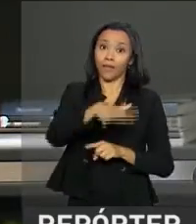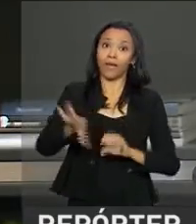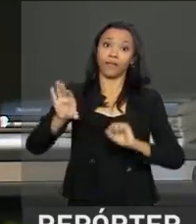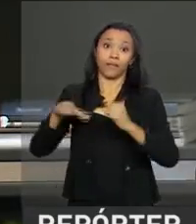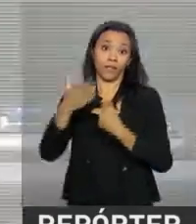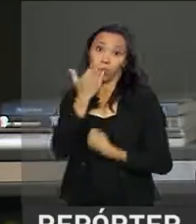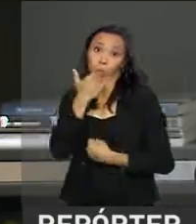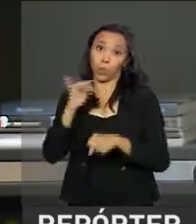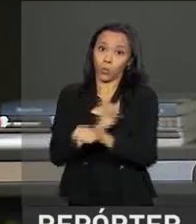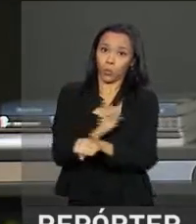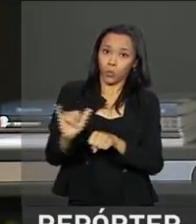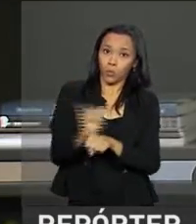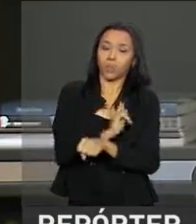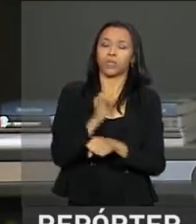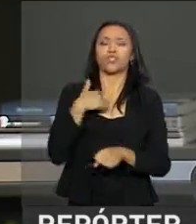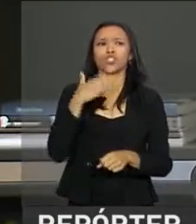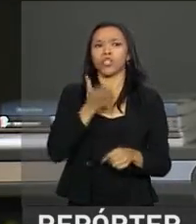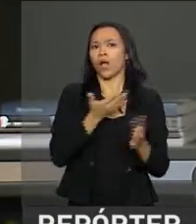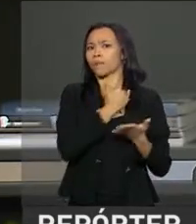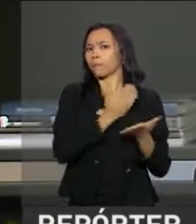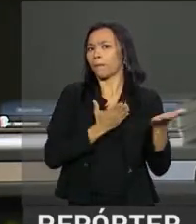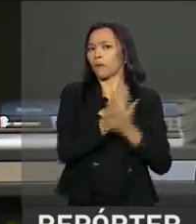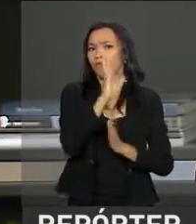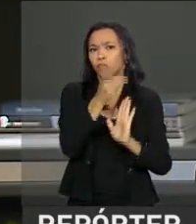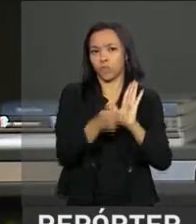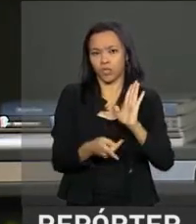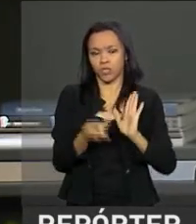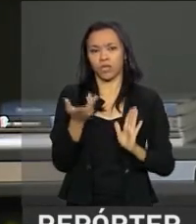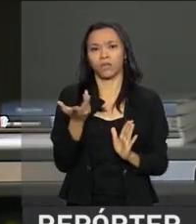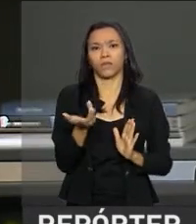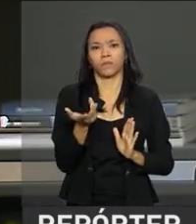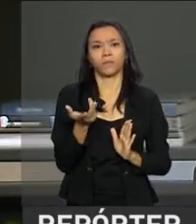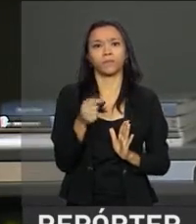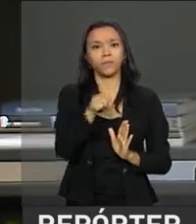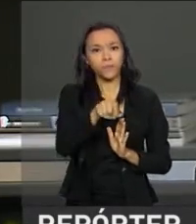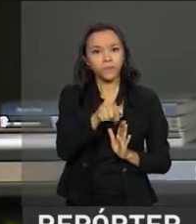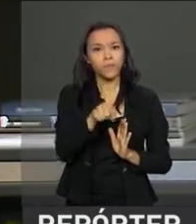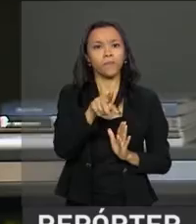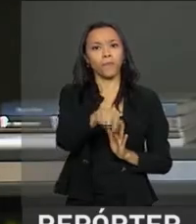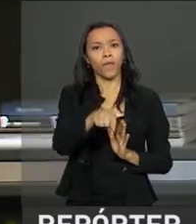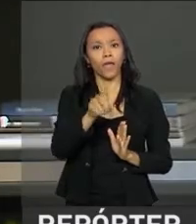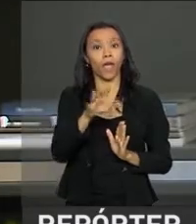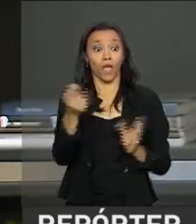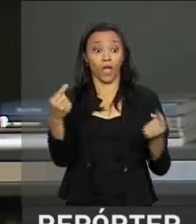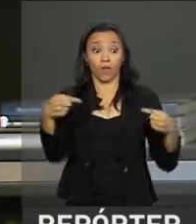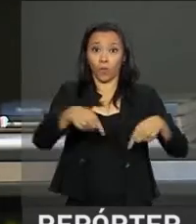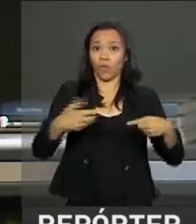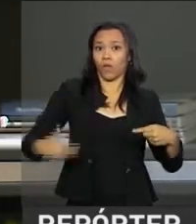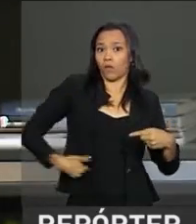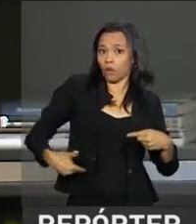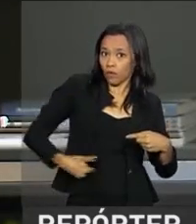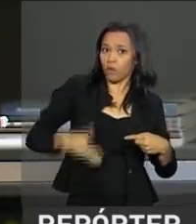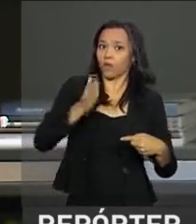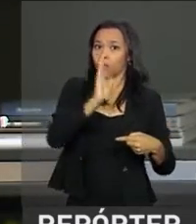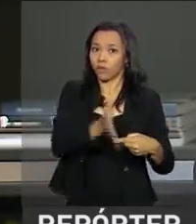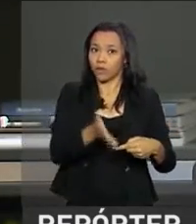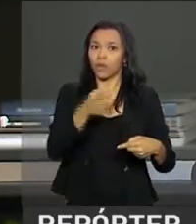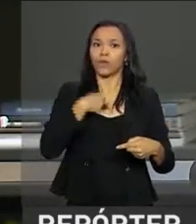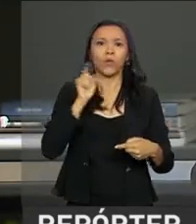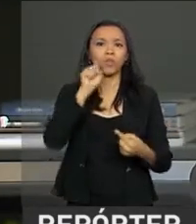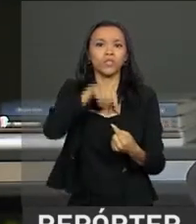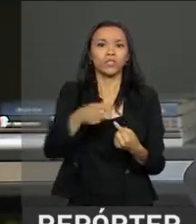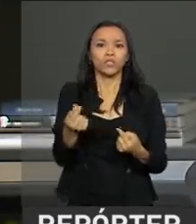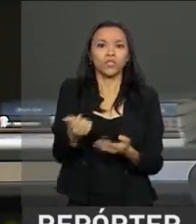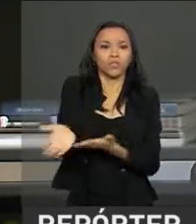alimentar e nutricional, aprovamos um projeto que se chama Juntos contra a Fome, que é precisamente angariar